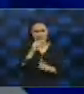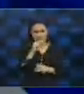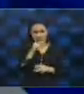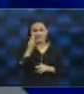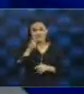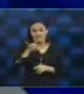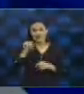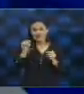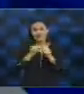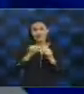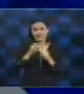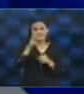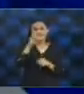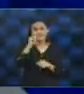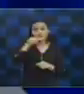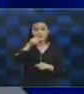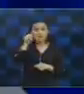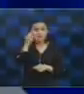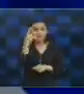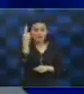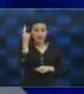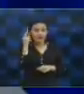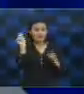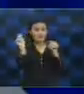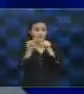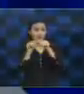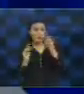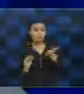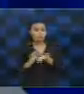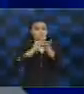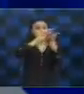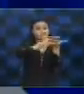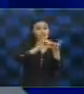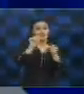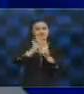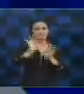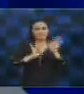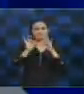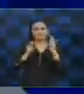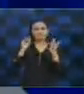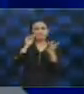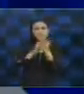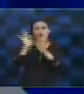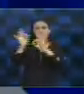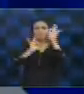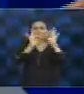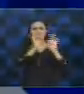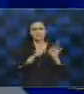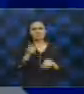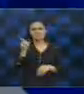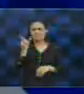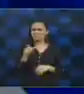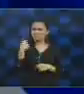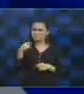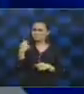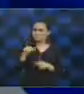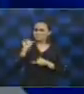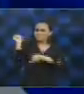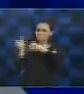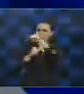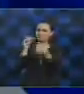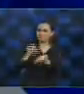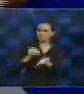poucos de reais que já estão na fase final da execução. O candidato não perde essa mania. Agora ensinou que eu